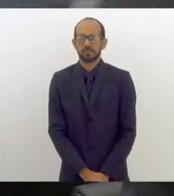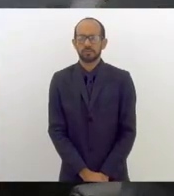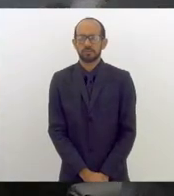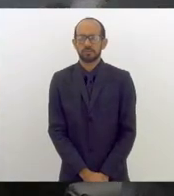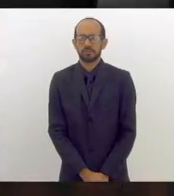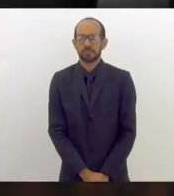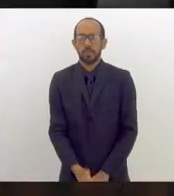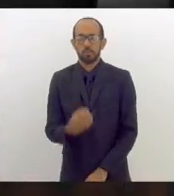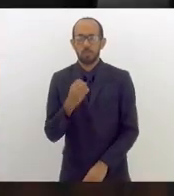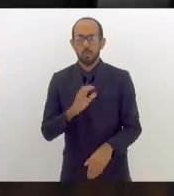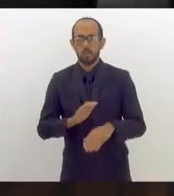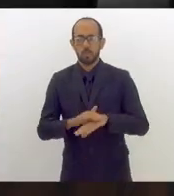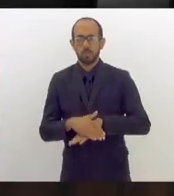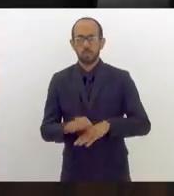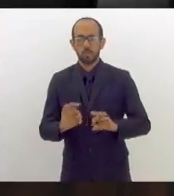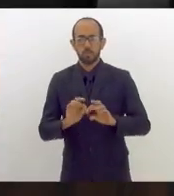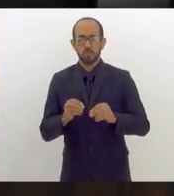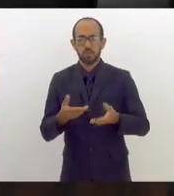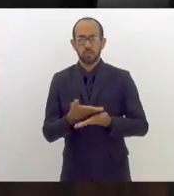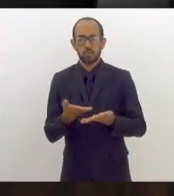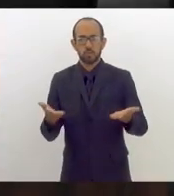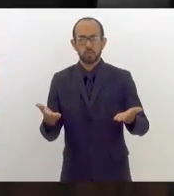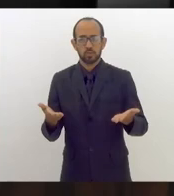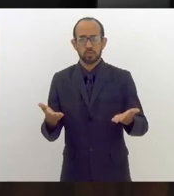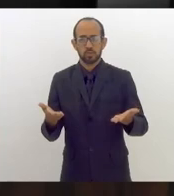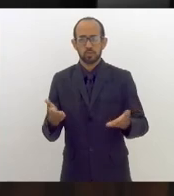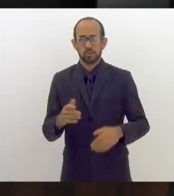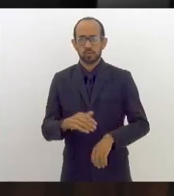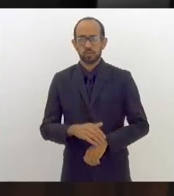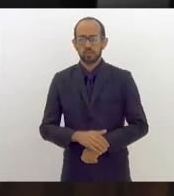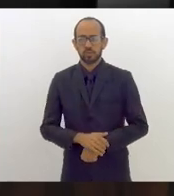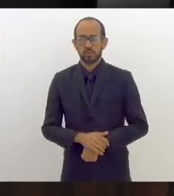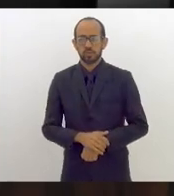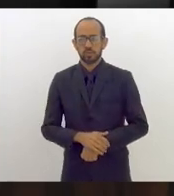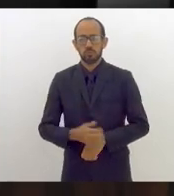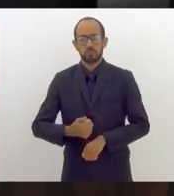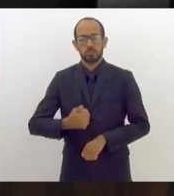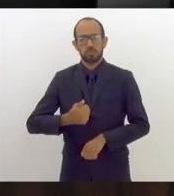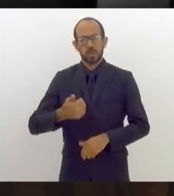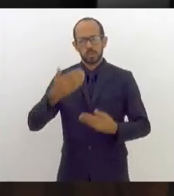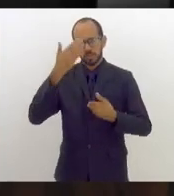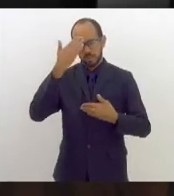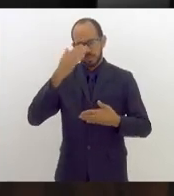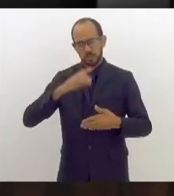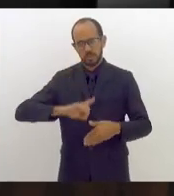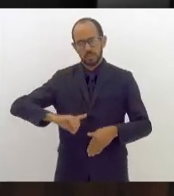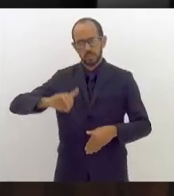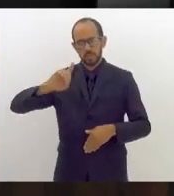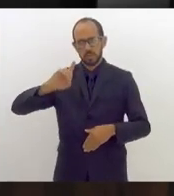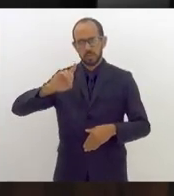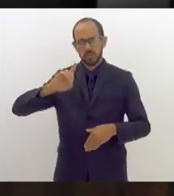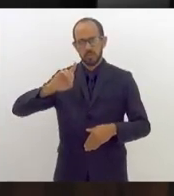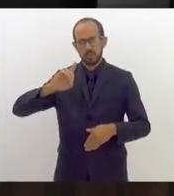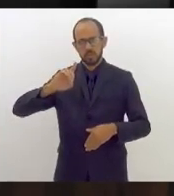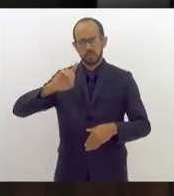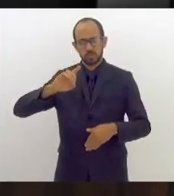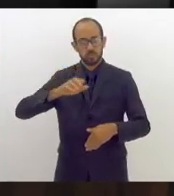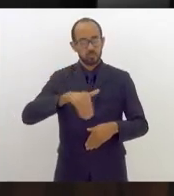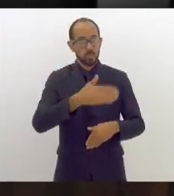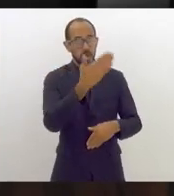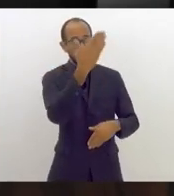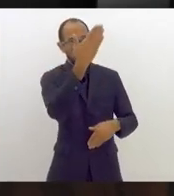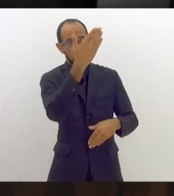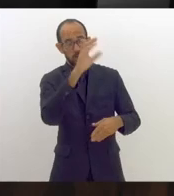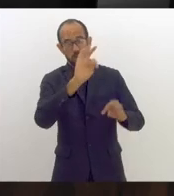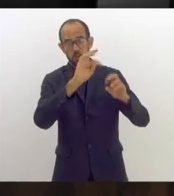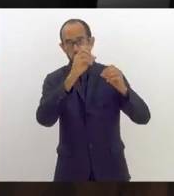Boa noite a todos primeiro agradecer a Deus a ele toda honra e toda glória